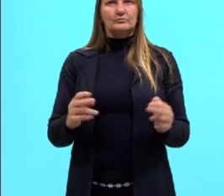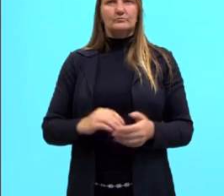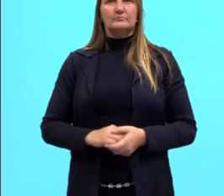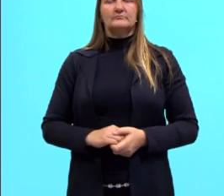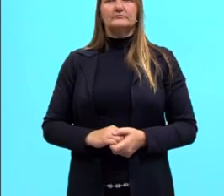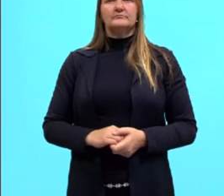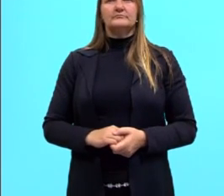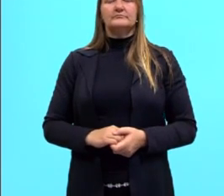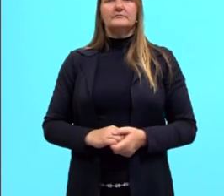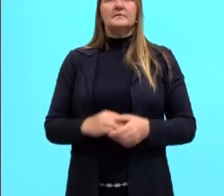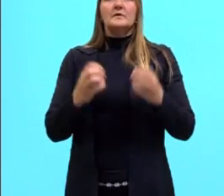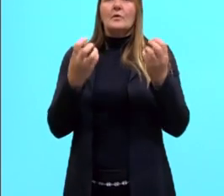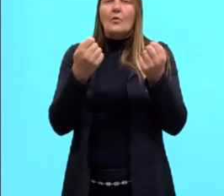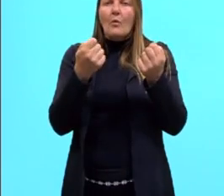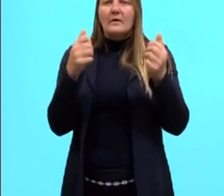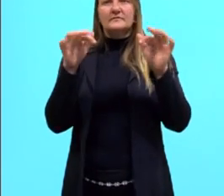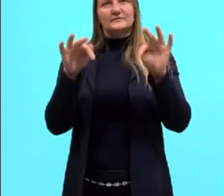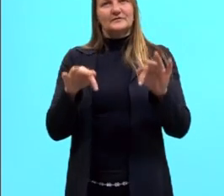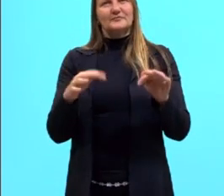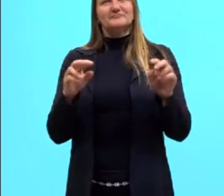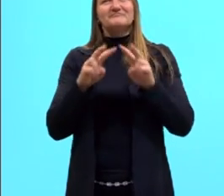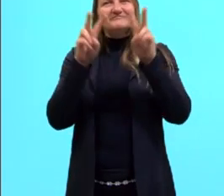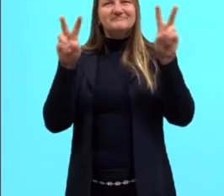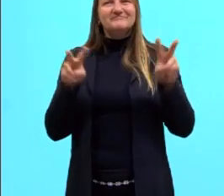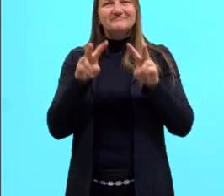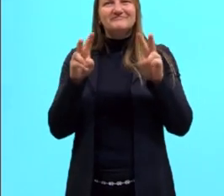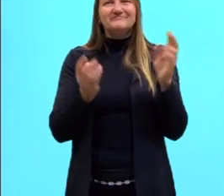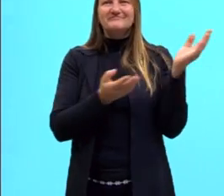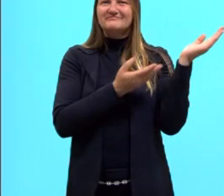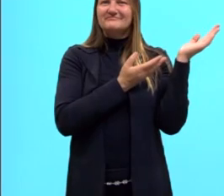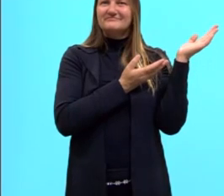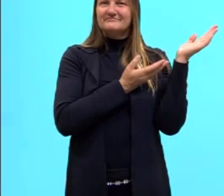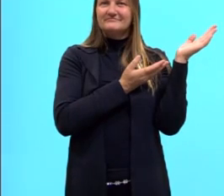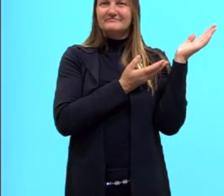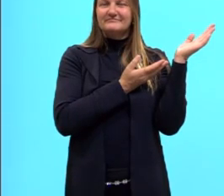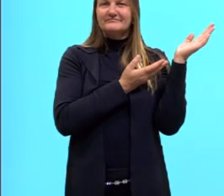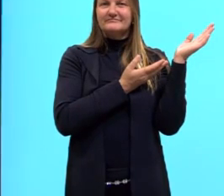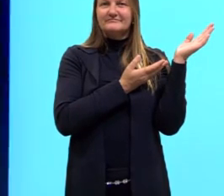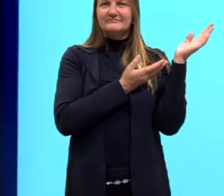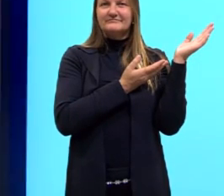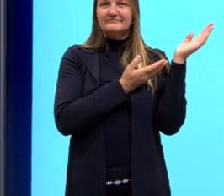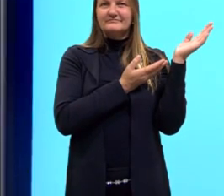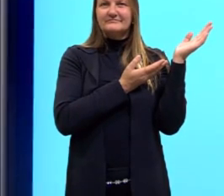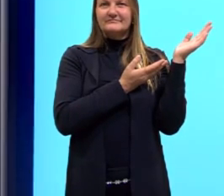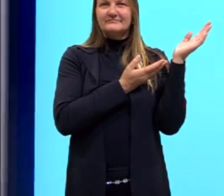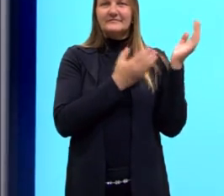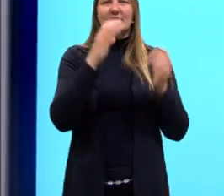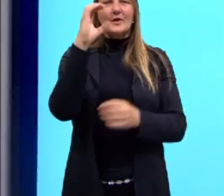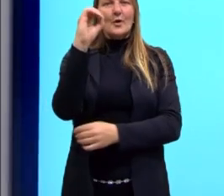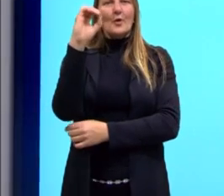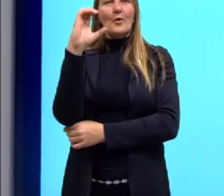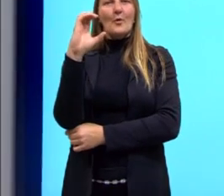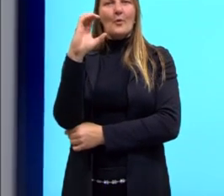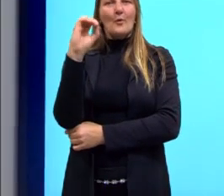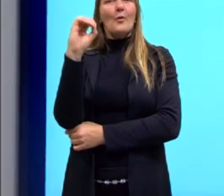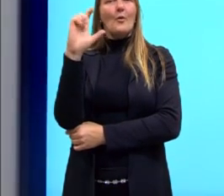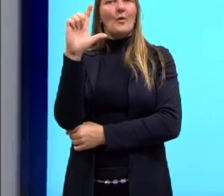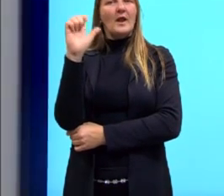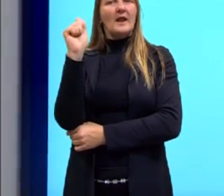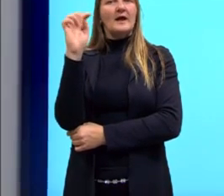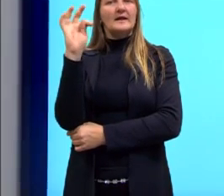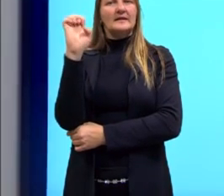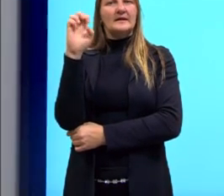e por fim nós temos Então os ângulos colaterais colaterais são